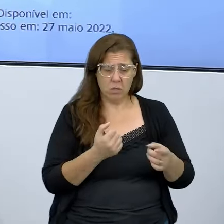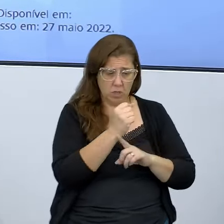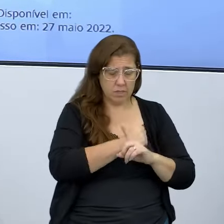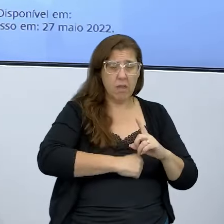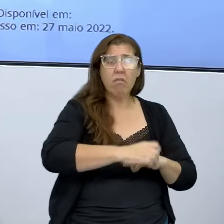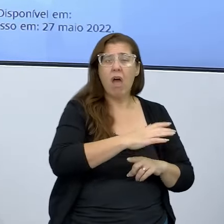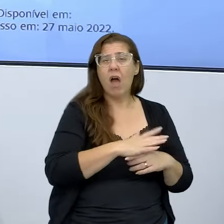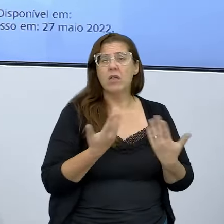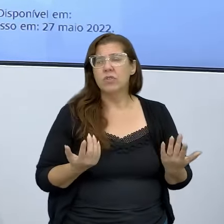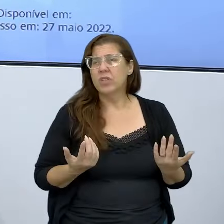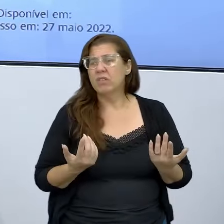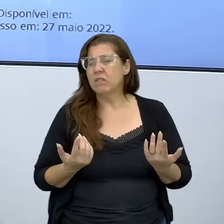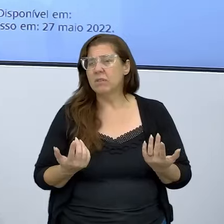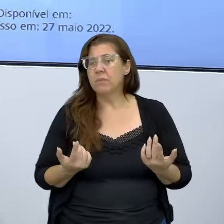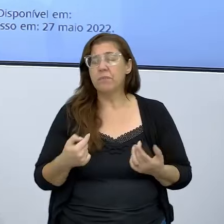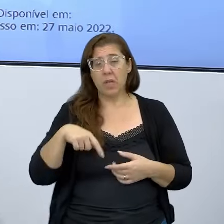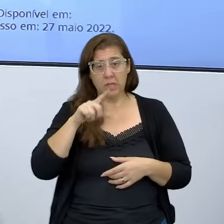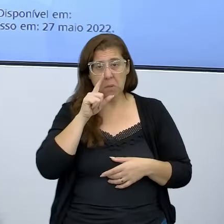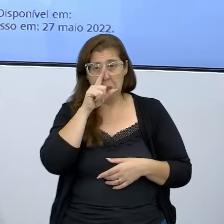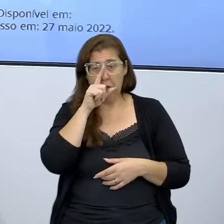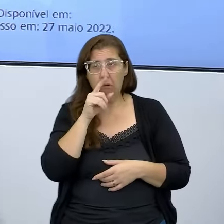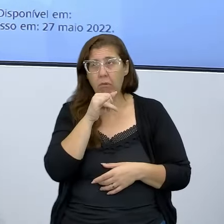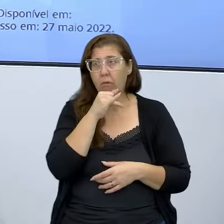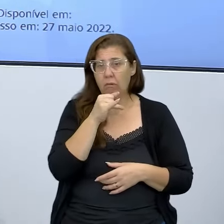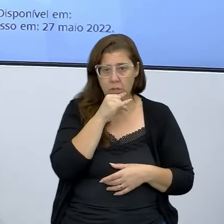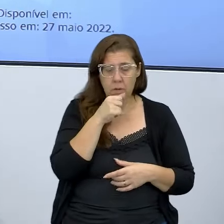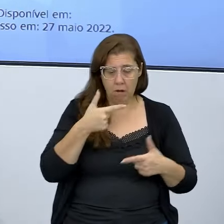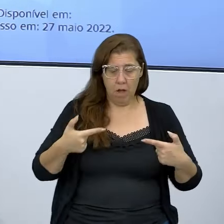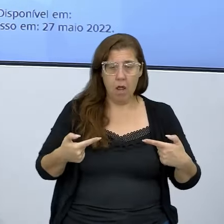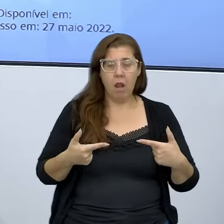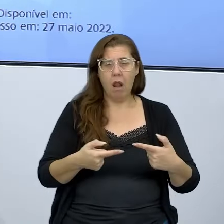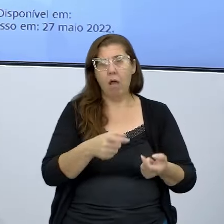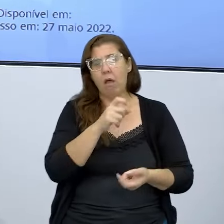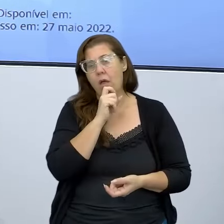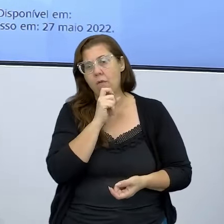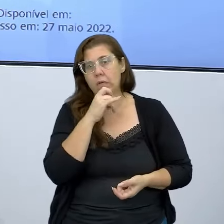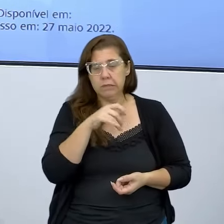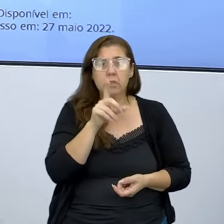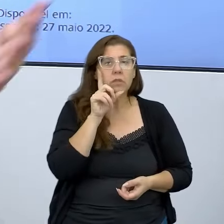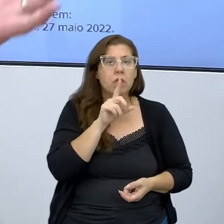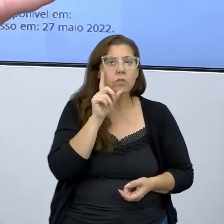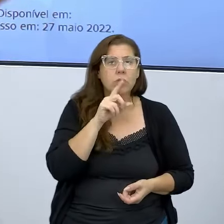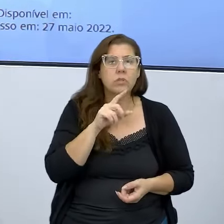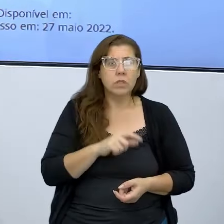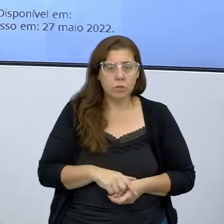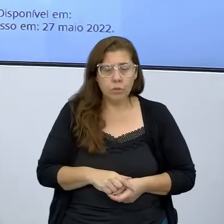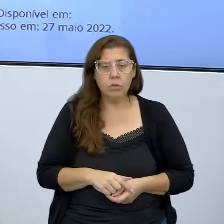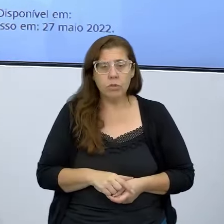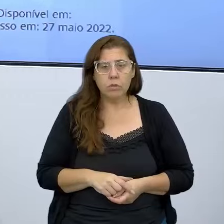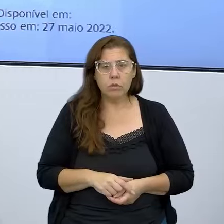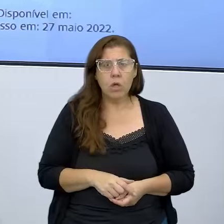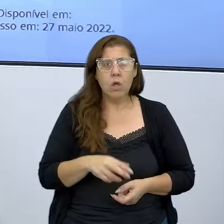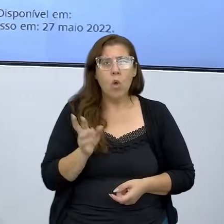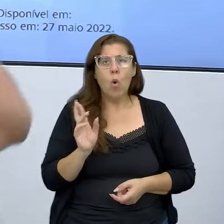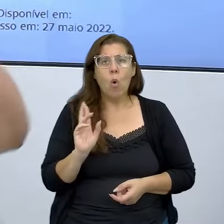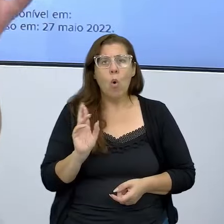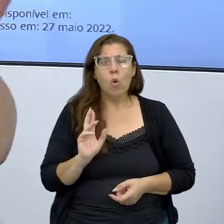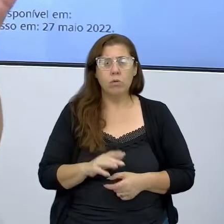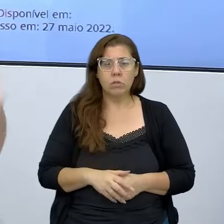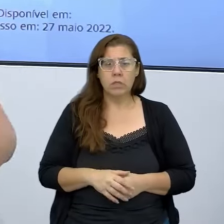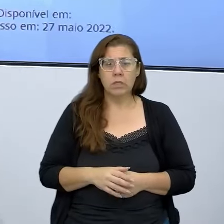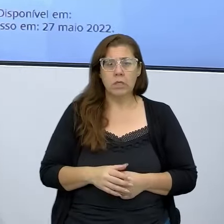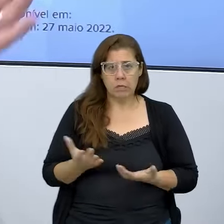gera esses processos? E esse risco de, por exemplo, na Guerra Fria... Mano, se os Estados Unidos e a Rússia decidissem jogar hoje mesmo, se os Estados Unidos